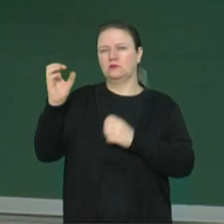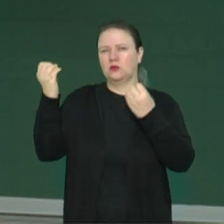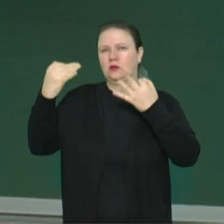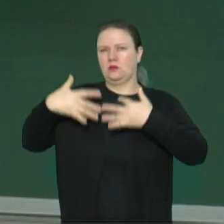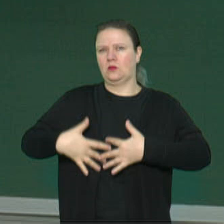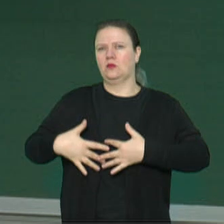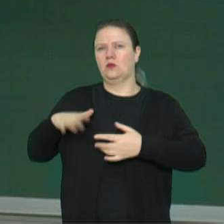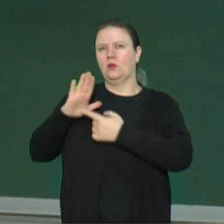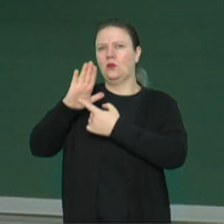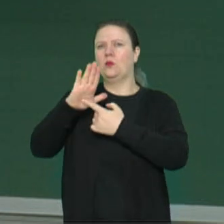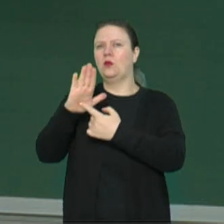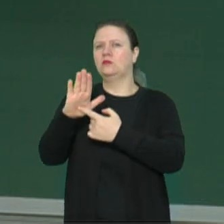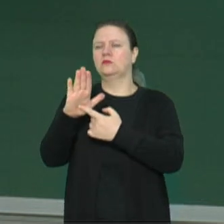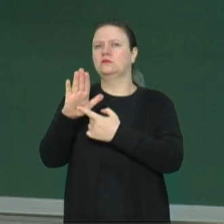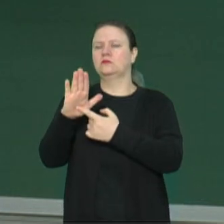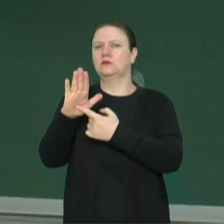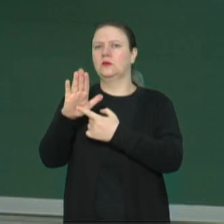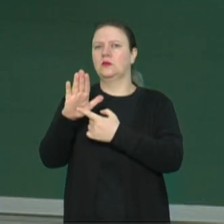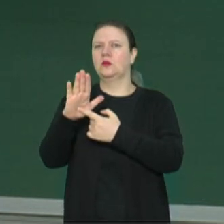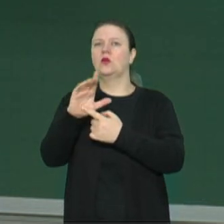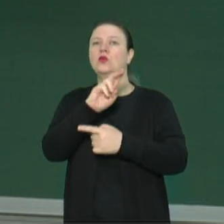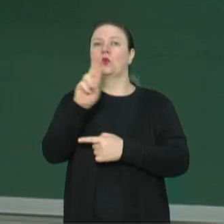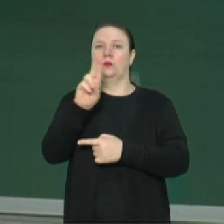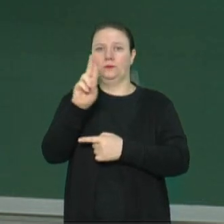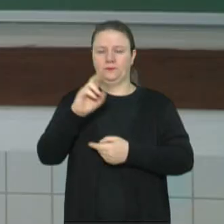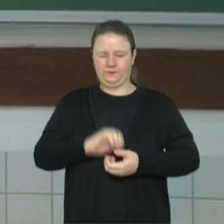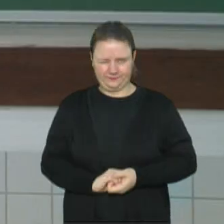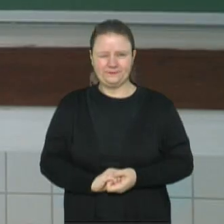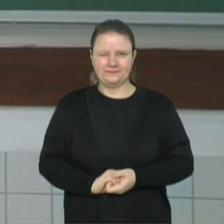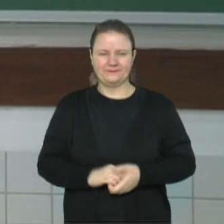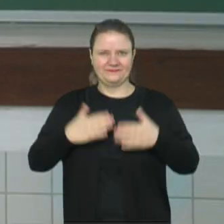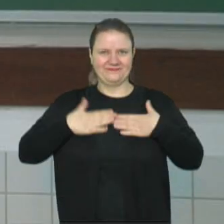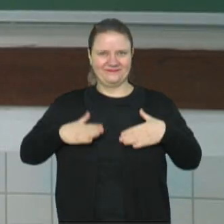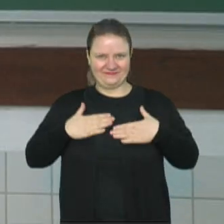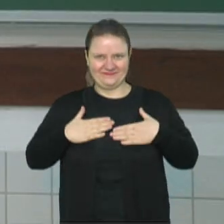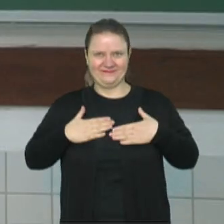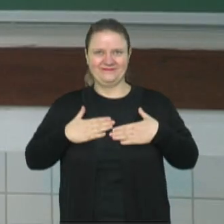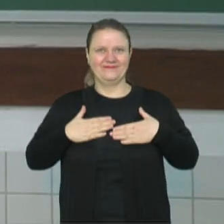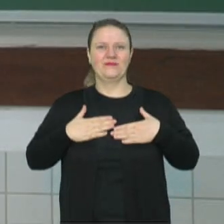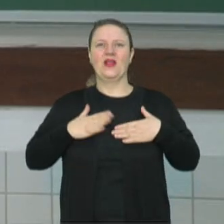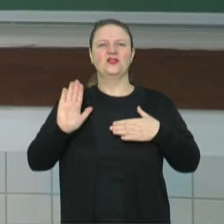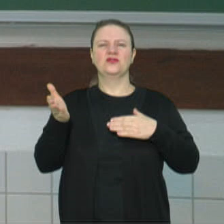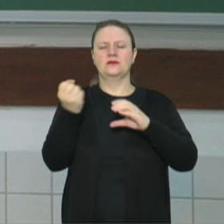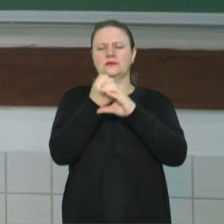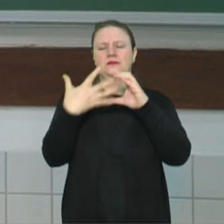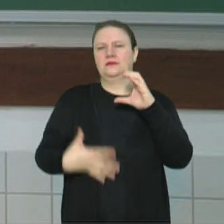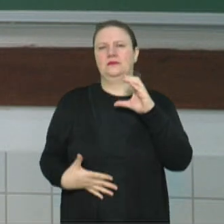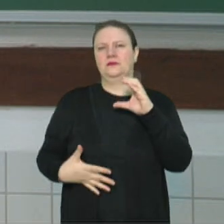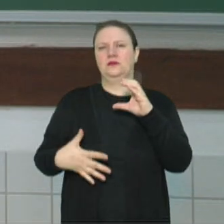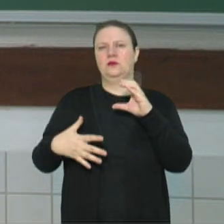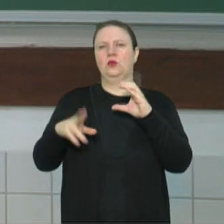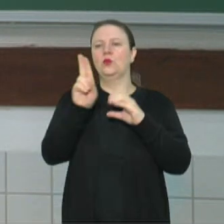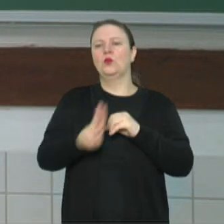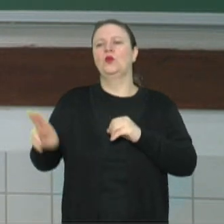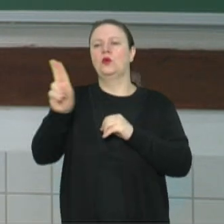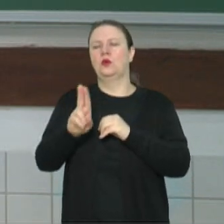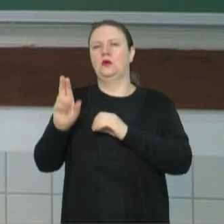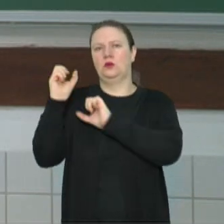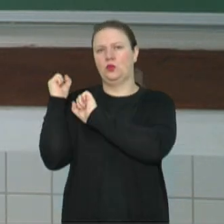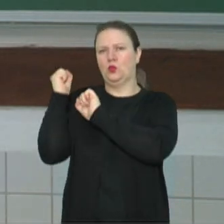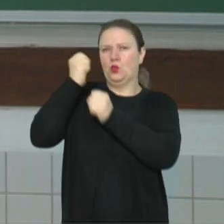temos uma chave de braços, né, o Arm Lock. Tranquilo, então é um golpe bastante característico, um dos mais usuais